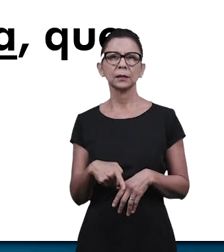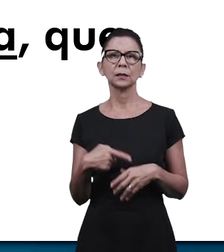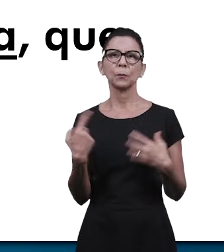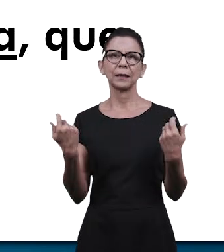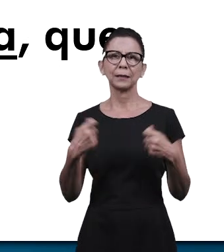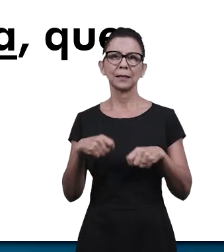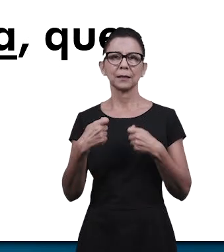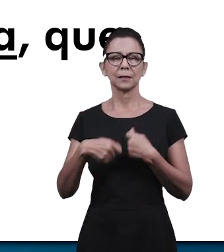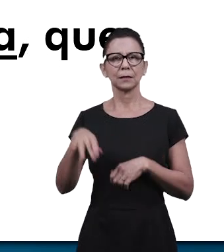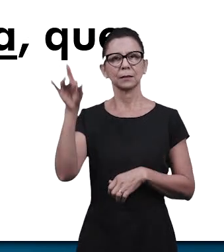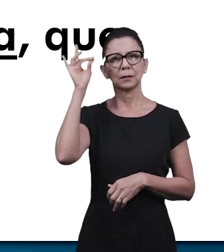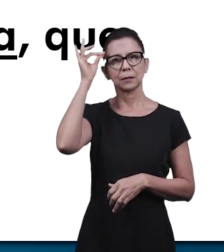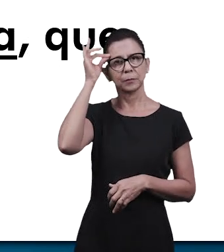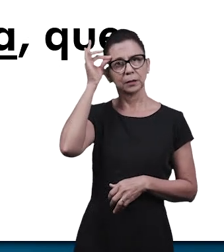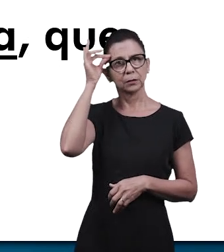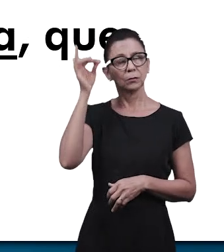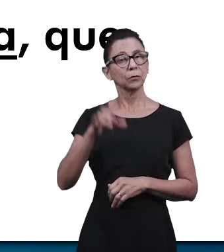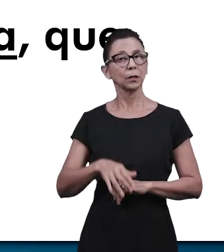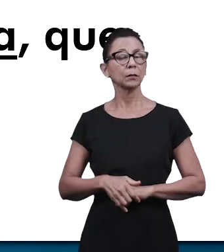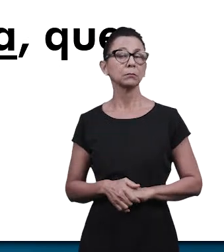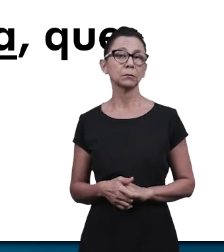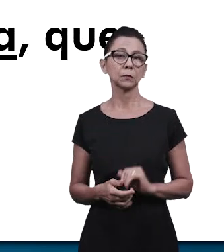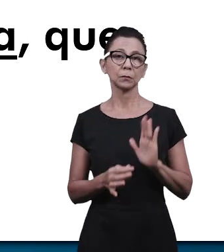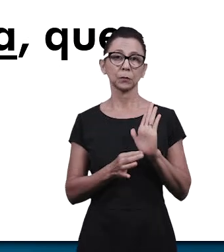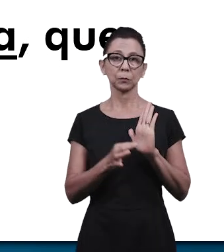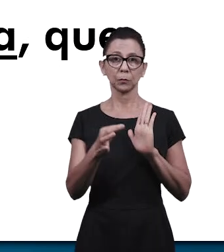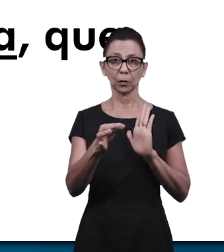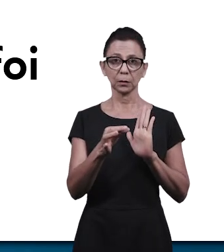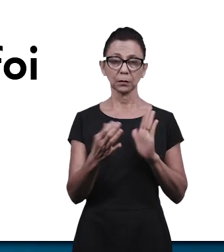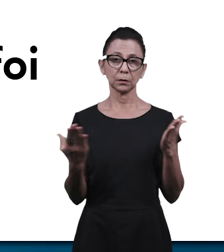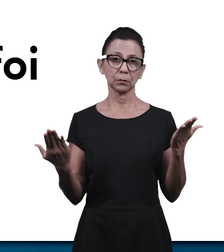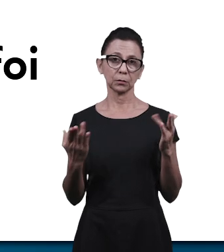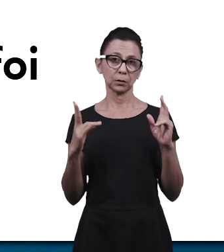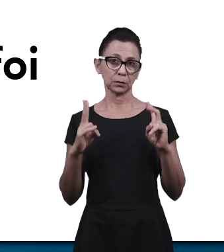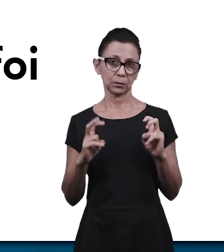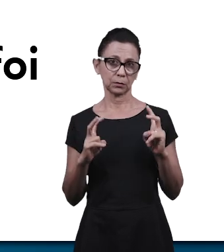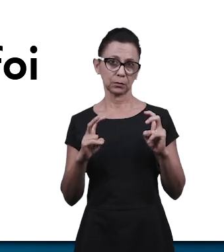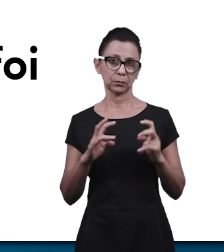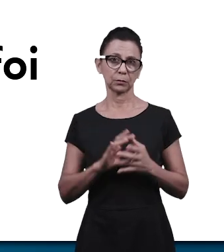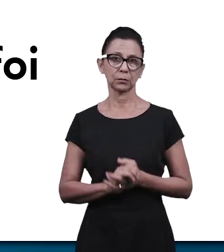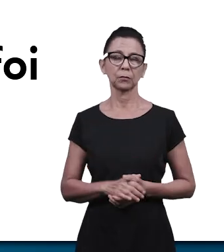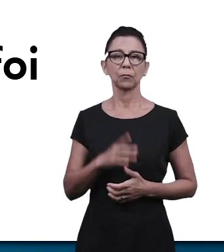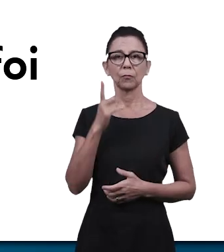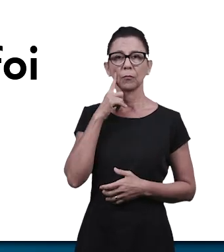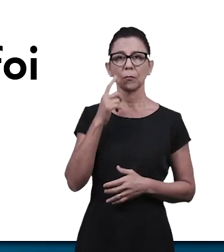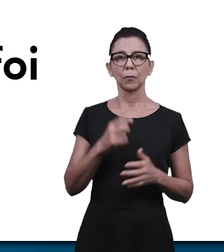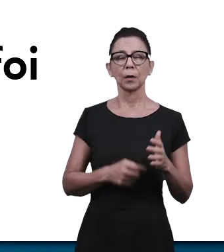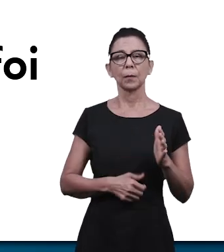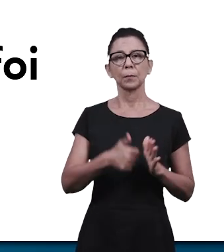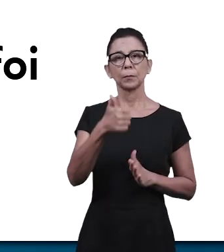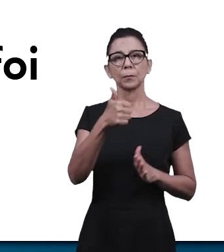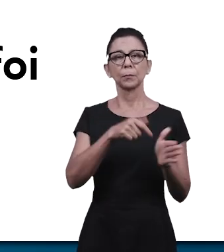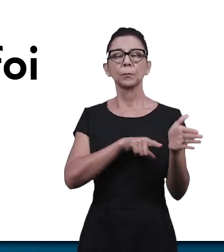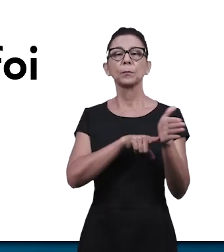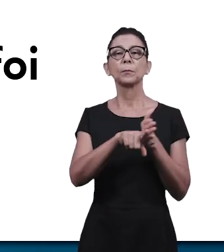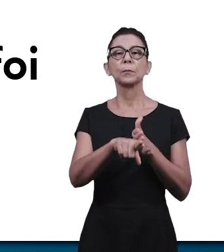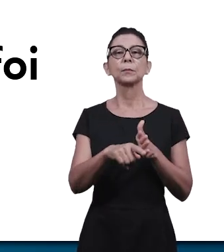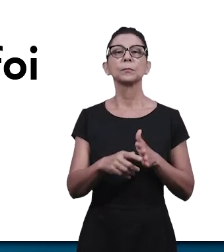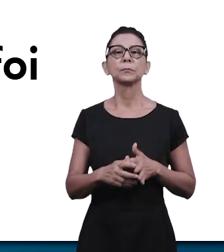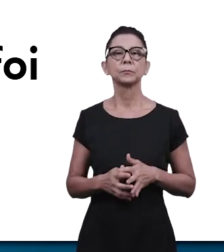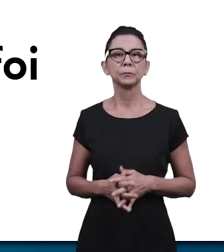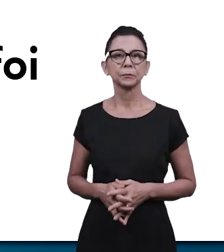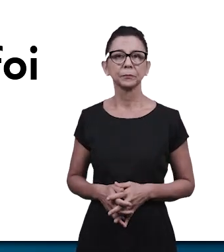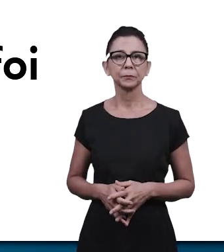Muito bem, então está aqui a nossa proposta do nosso assunto hoje e nós vamos agora passar para a nossa primeira pergunta. E a nossa